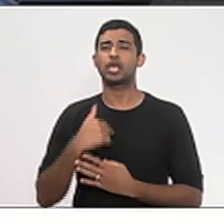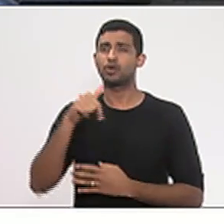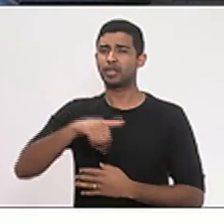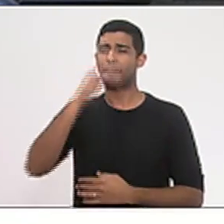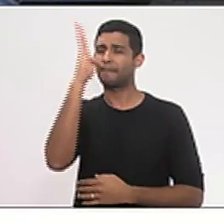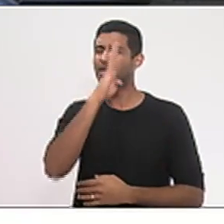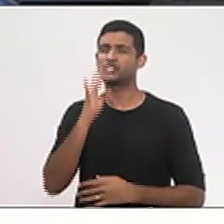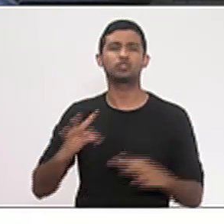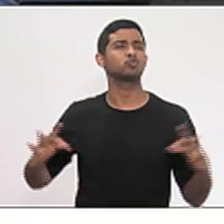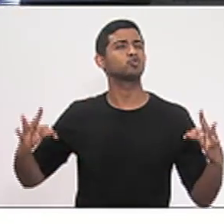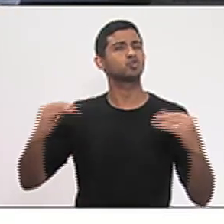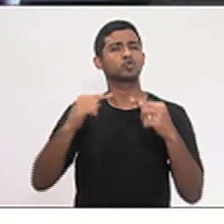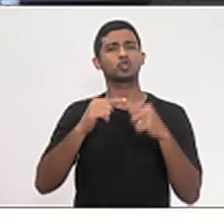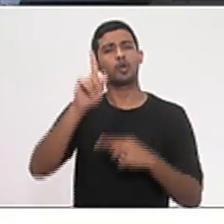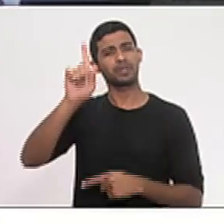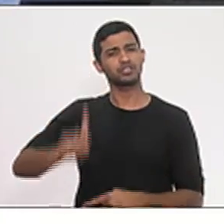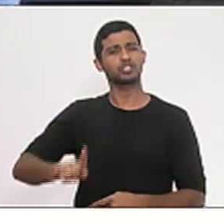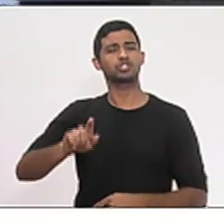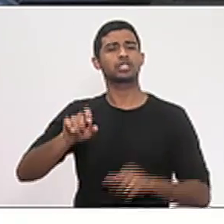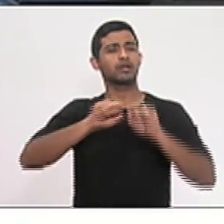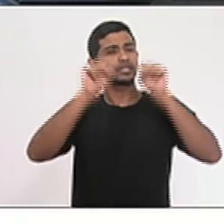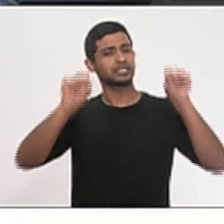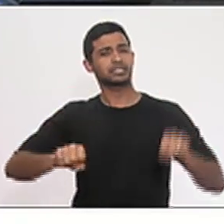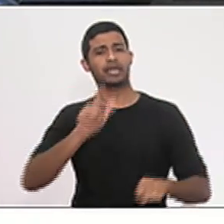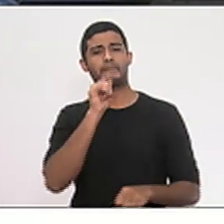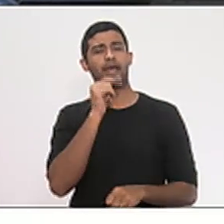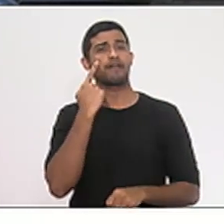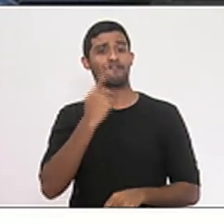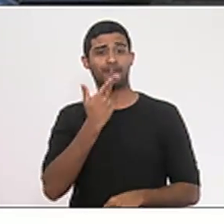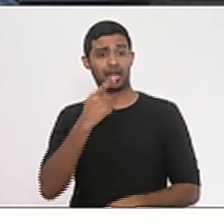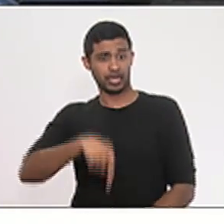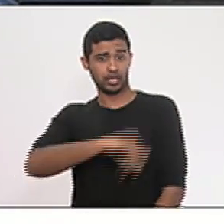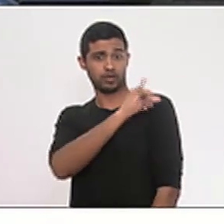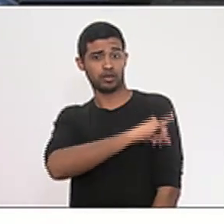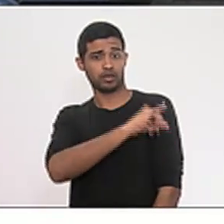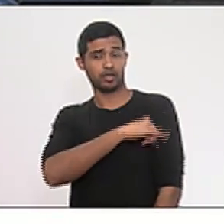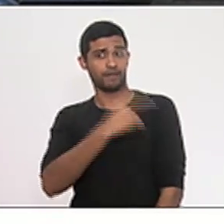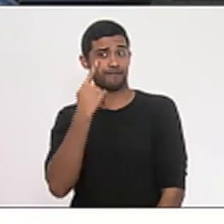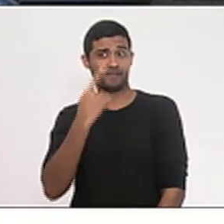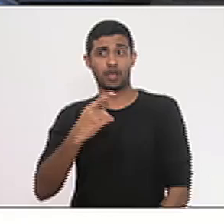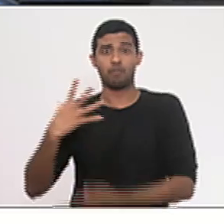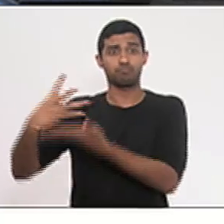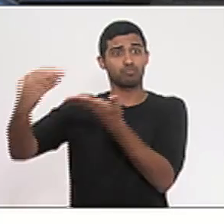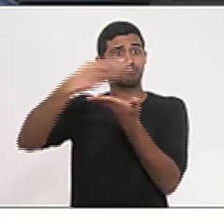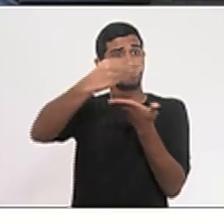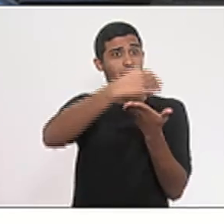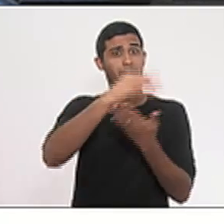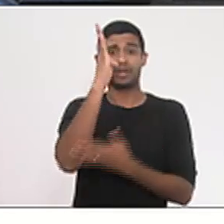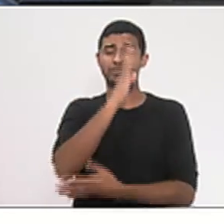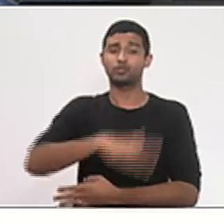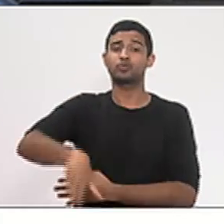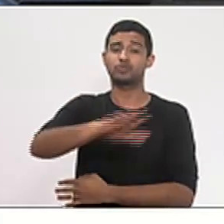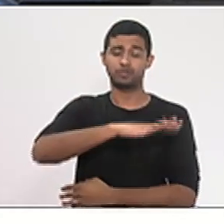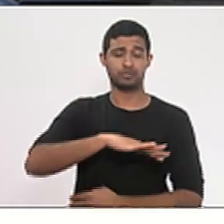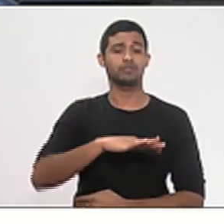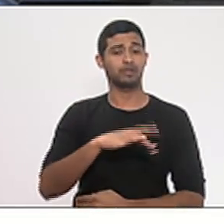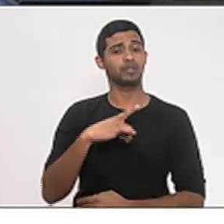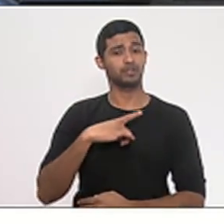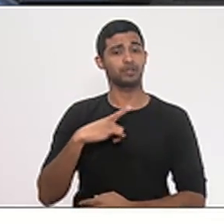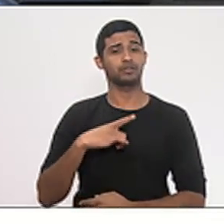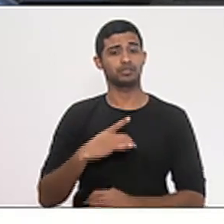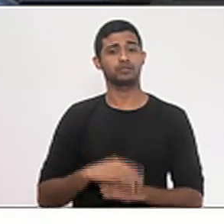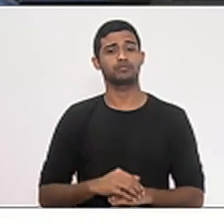inteiro na área de gestão de recursos hídricos e devo dizer que o Rio de Janeiro é referência nacional. Tá? A gente tem um